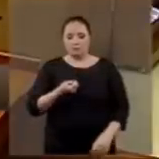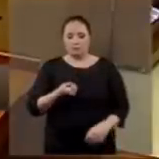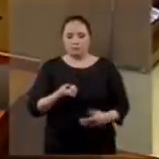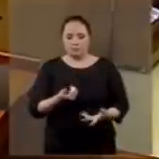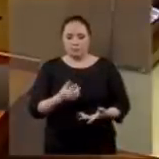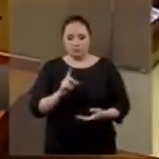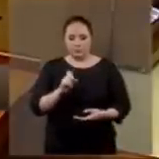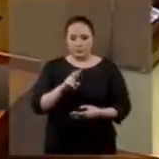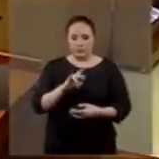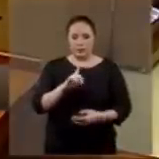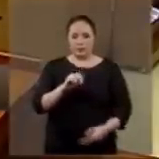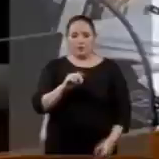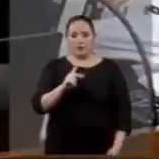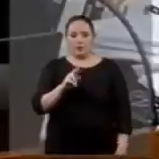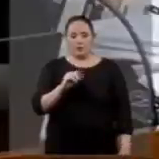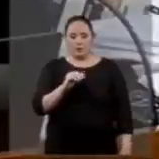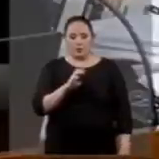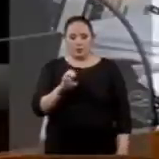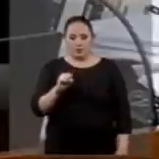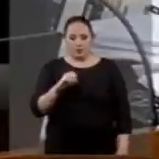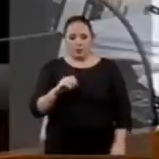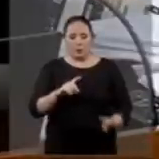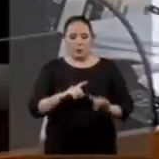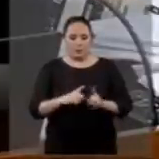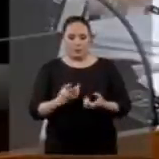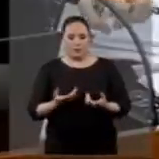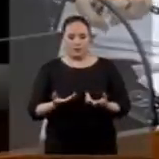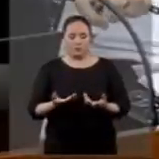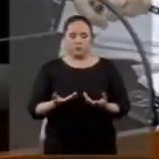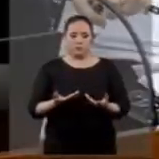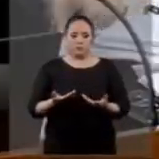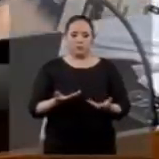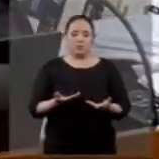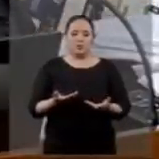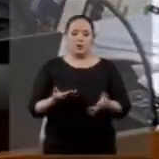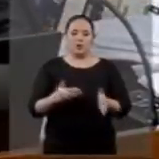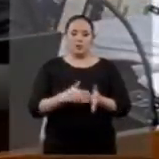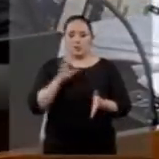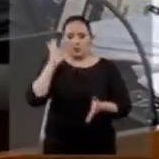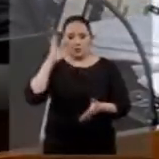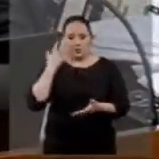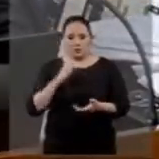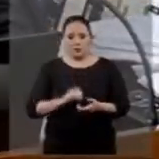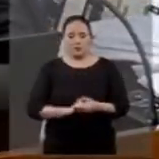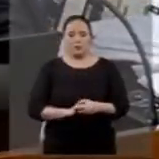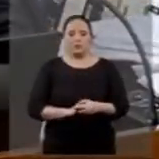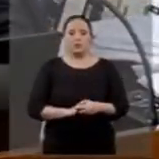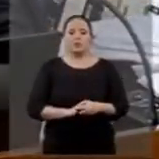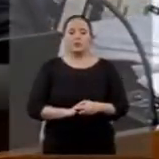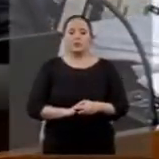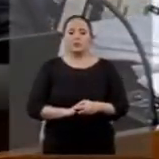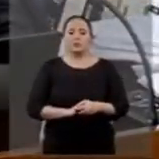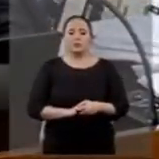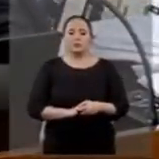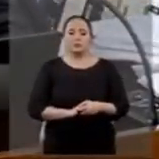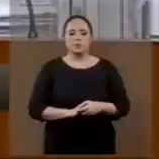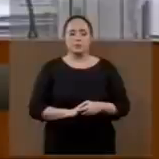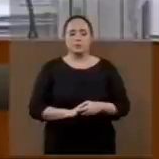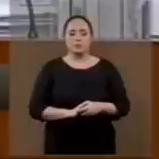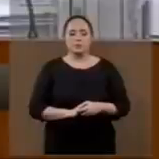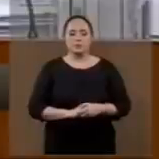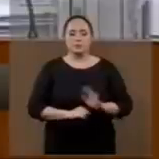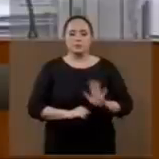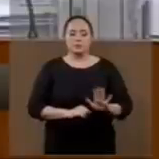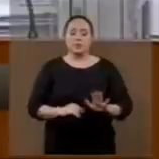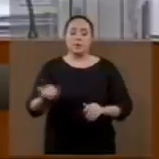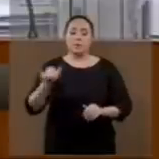devido processo, ampla defesa, contraditório, só até a decisão. O recurso não haveria efeito suspensivo. Aqui me